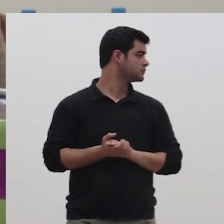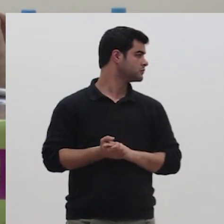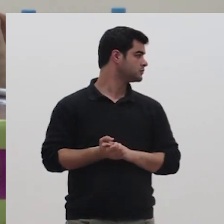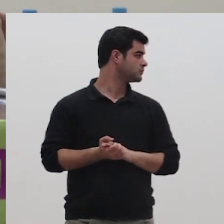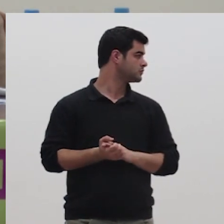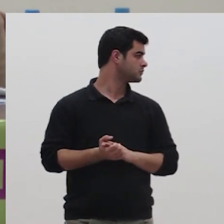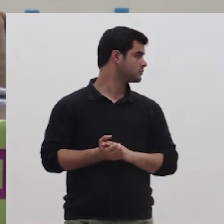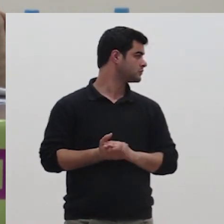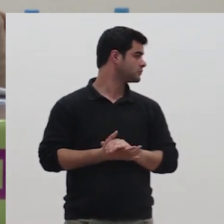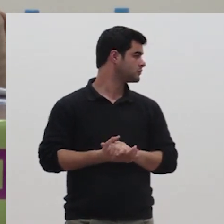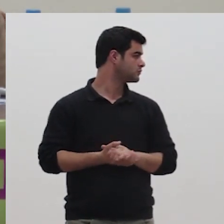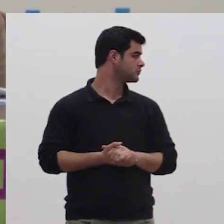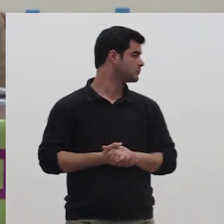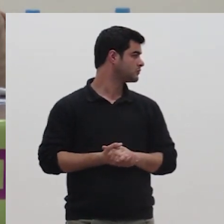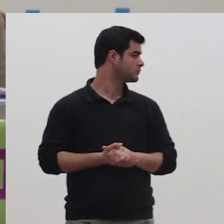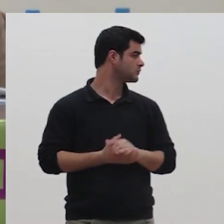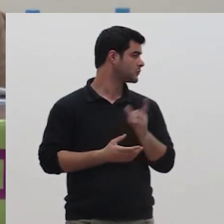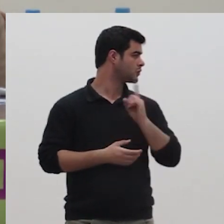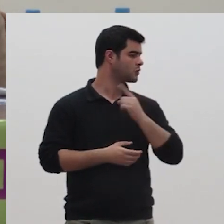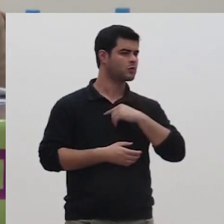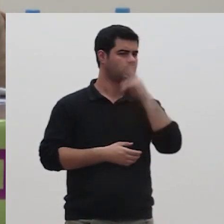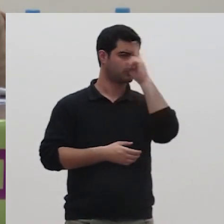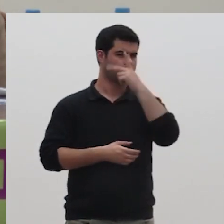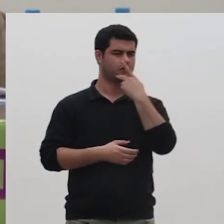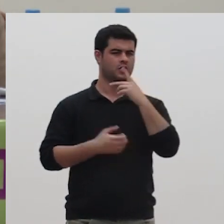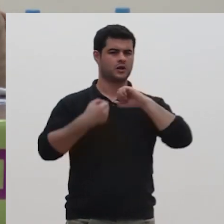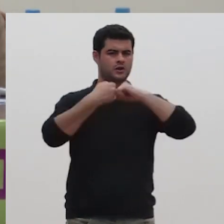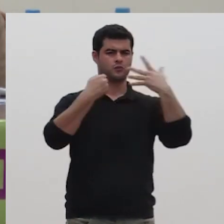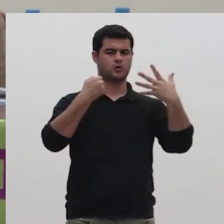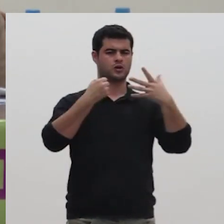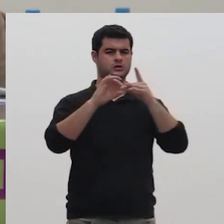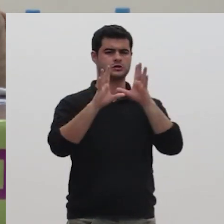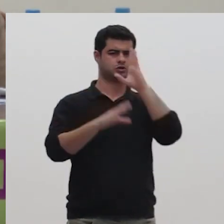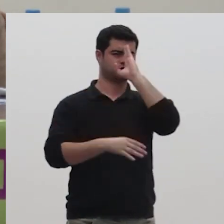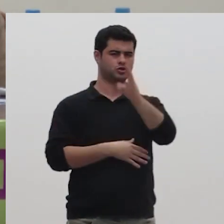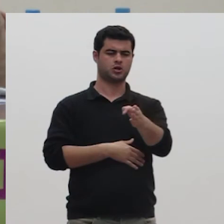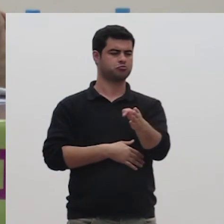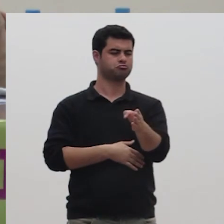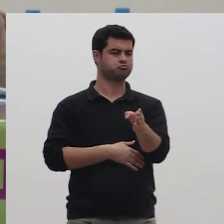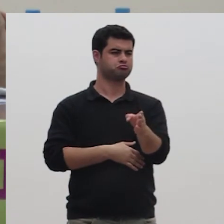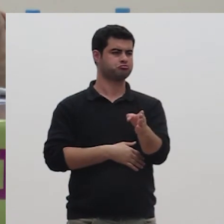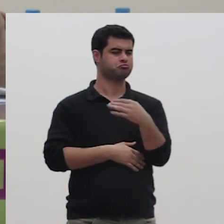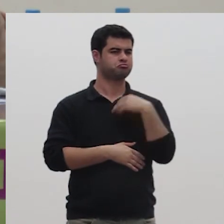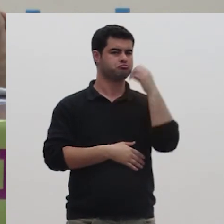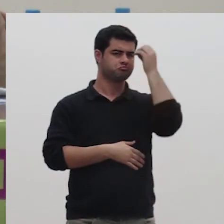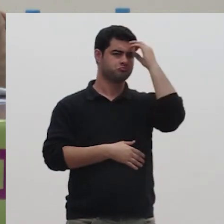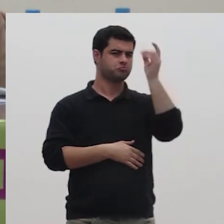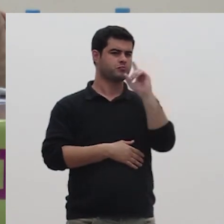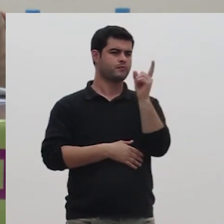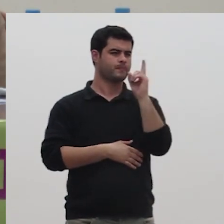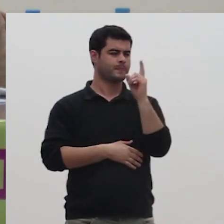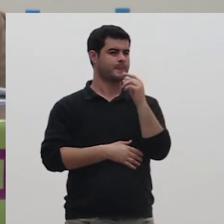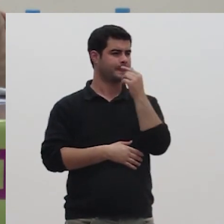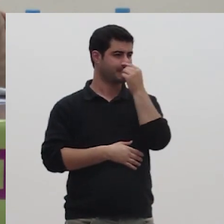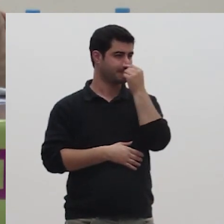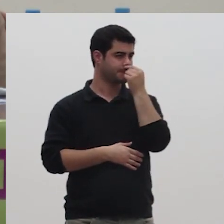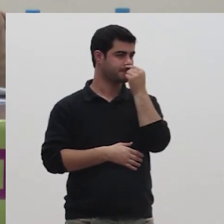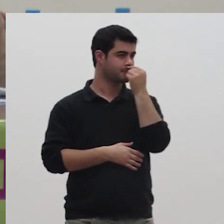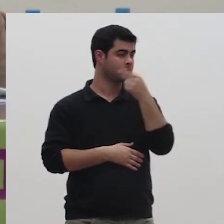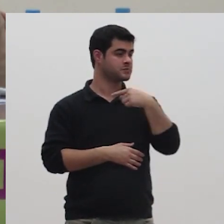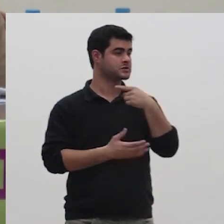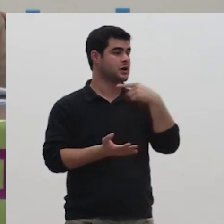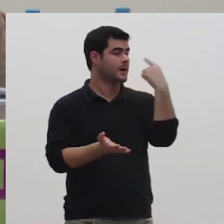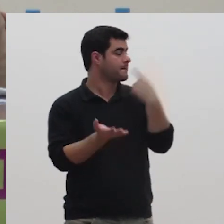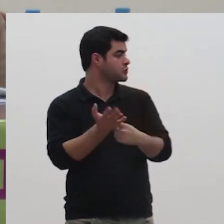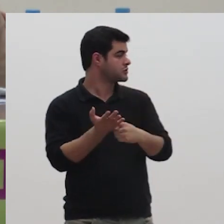Bom, eu não me lembro de eu ter proposto democracia direta na universidade, porque, de fato, com todos os professores, técnicos e estudantes que temos, nós temos que apostar